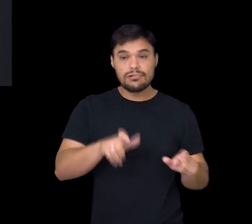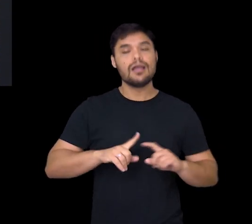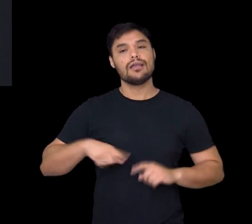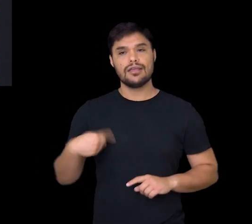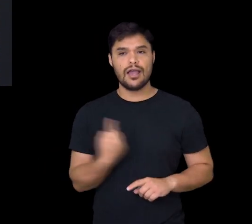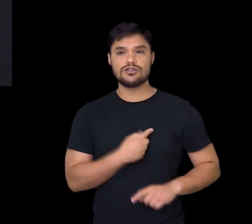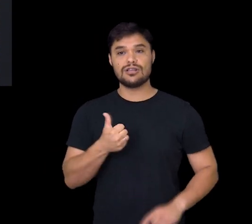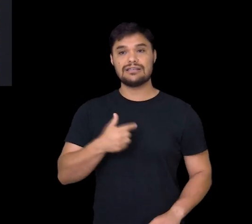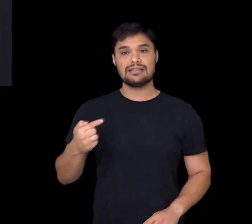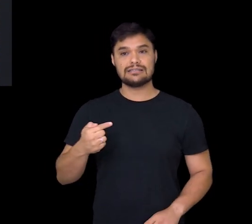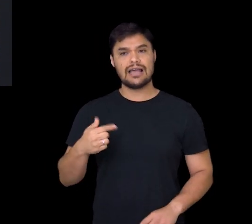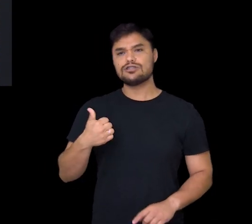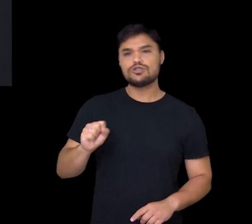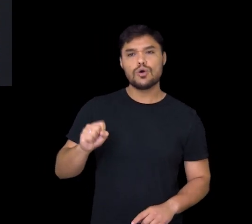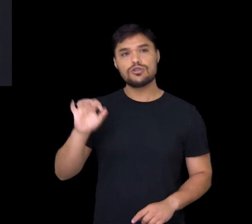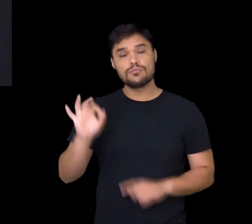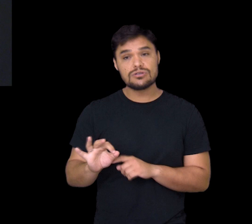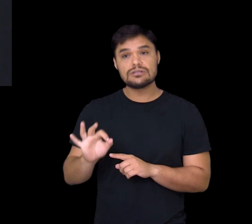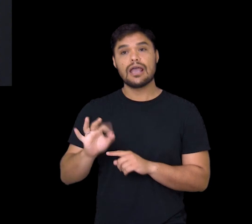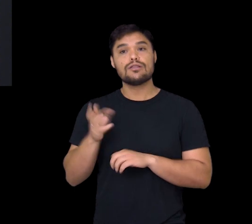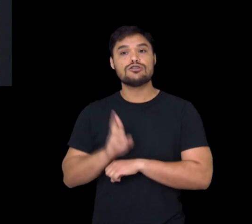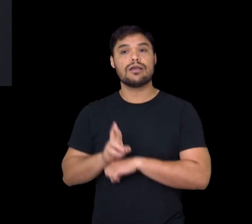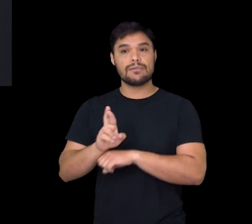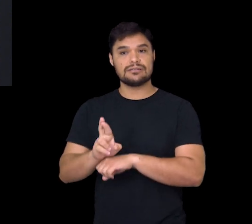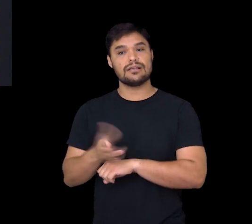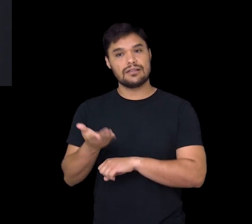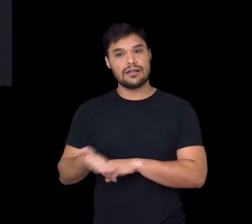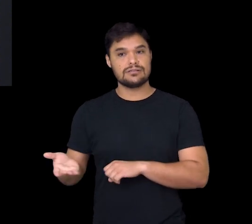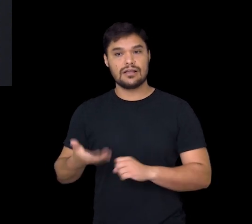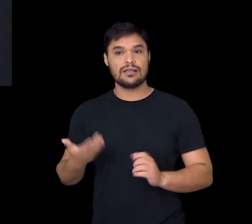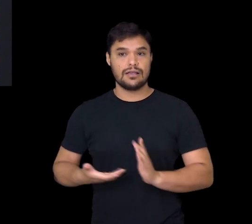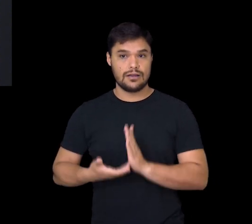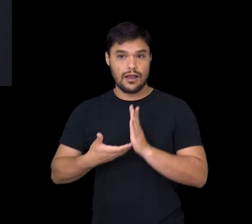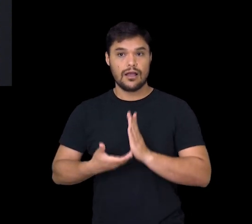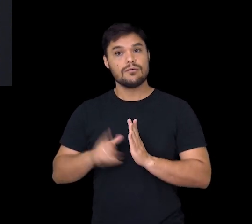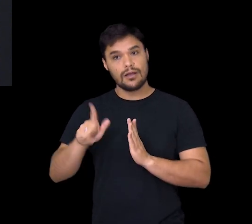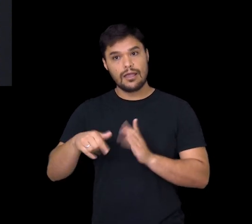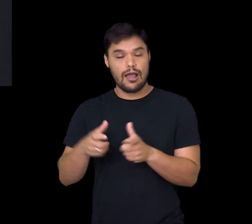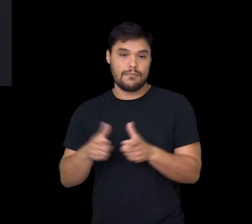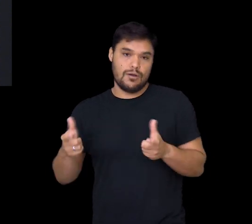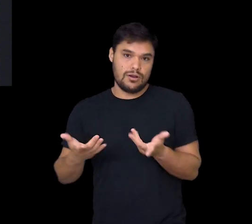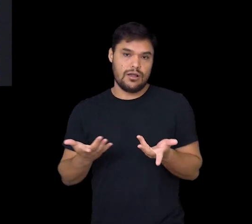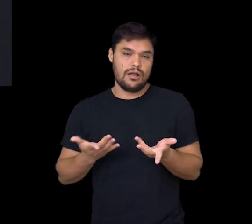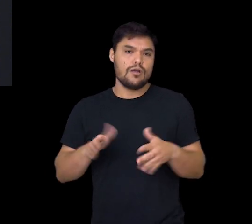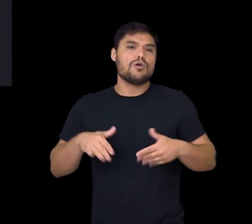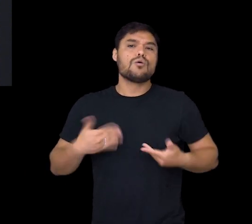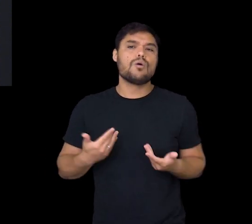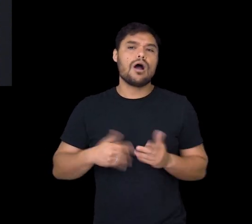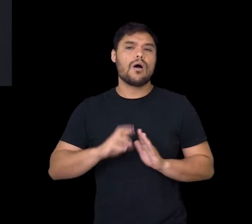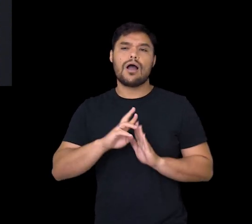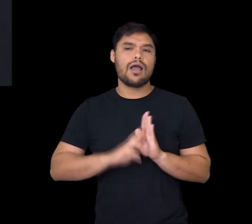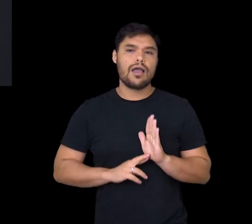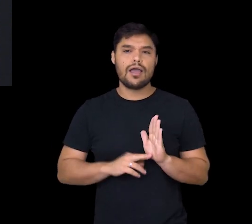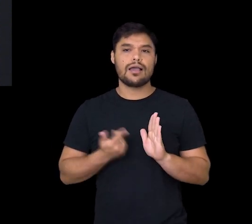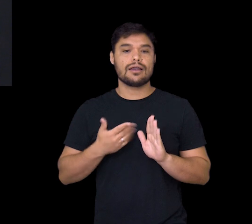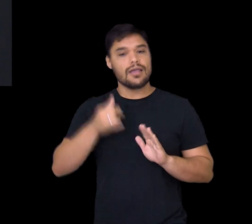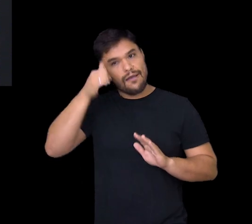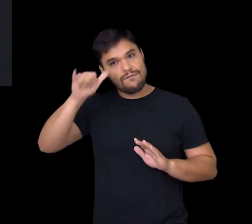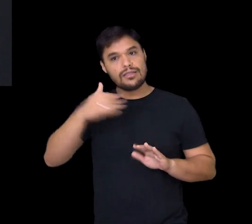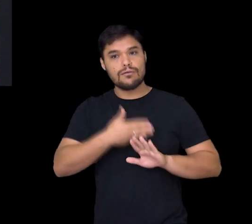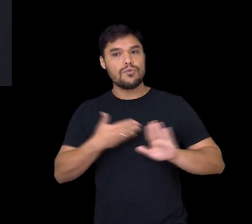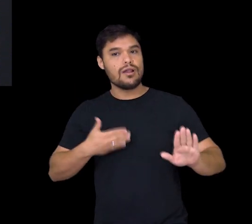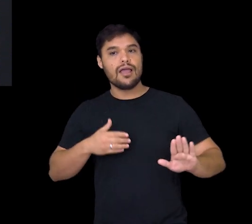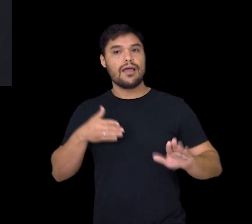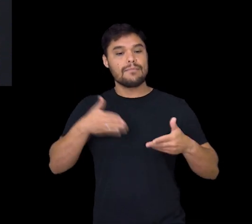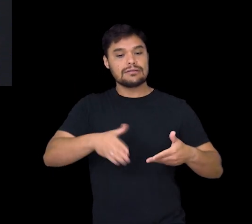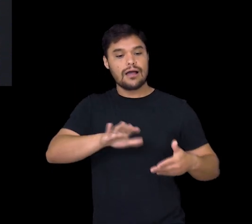eleitoras, e nós temos 18% de representantes na Câmara Federal, que é o nosso maior índice. Qual que é o fator que afasta